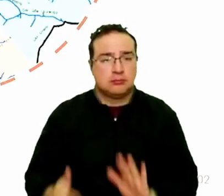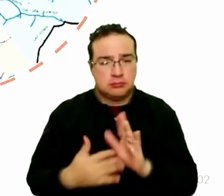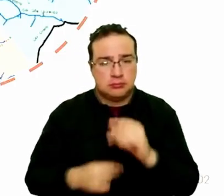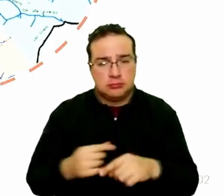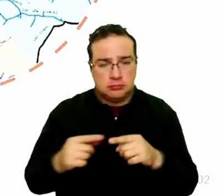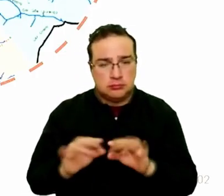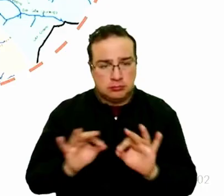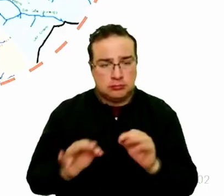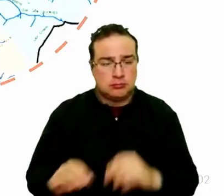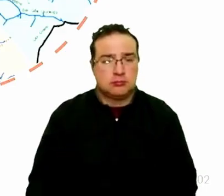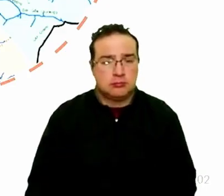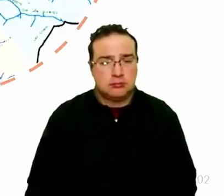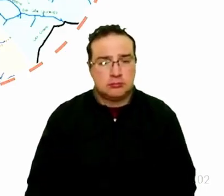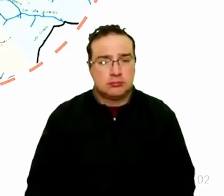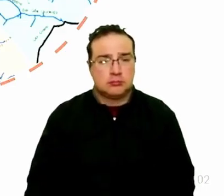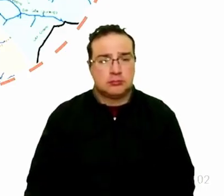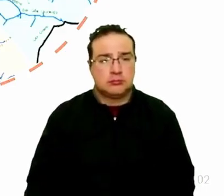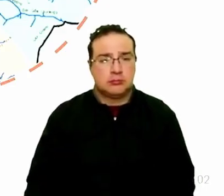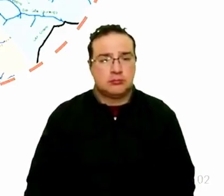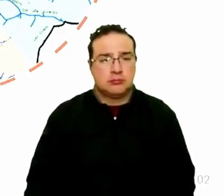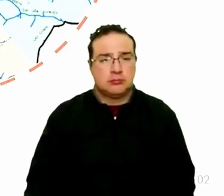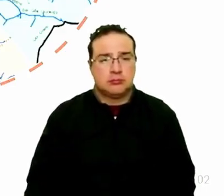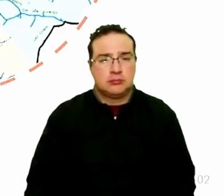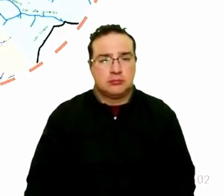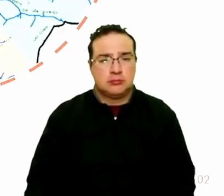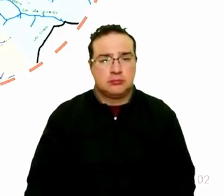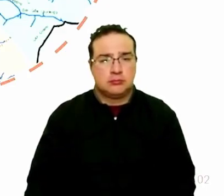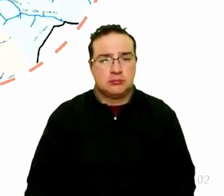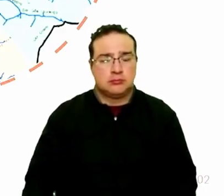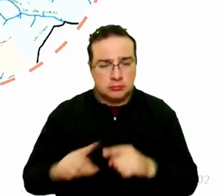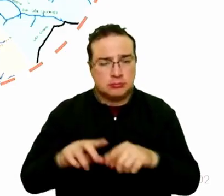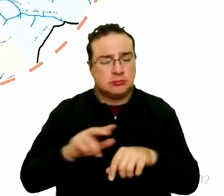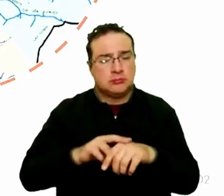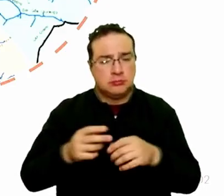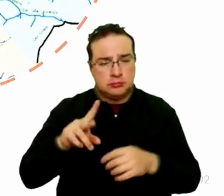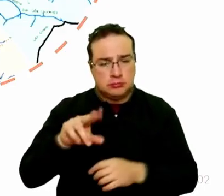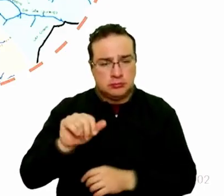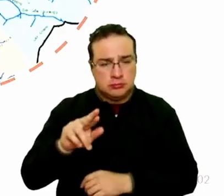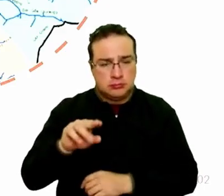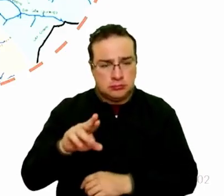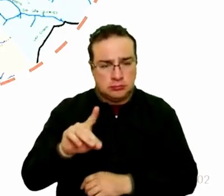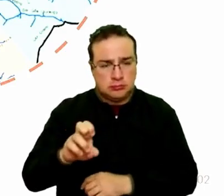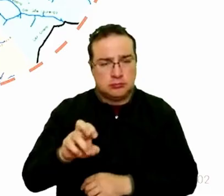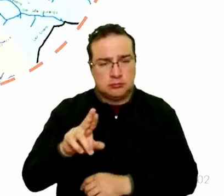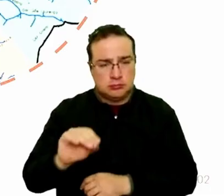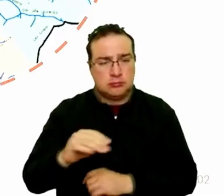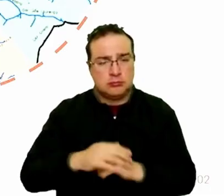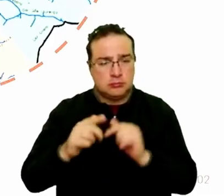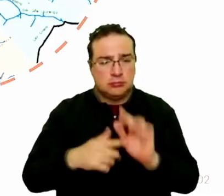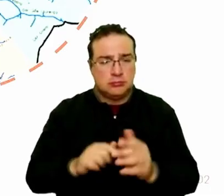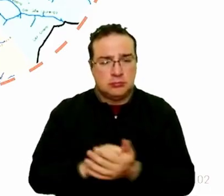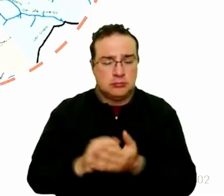de requalificação desses parques, que foram denominados Corredor Verde Urbano, né, que eles estão localizados sobre